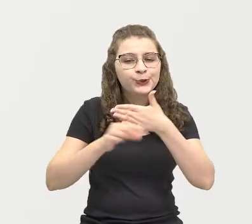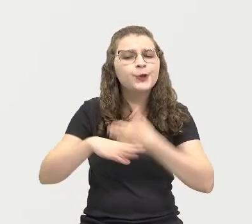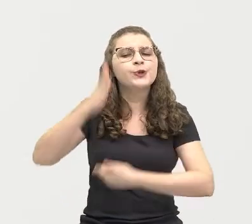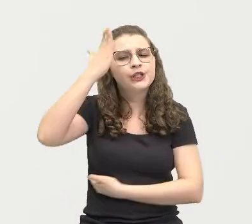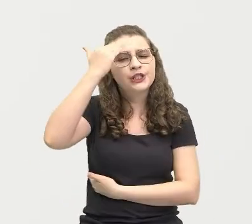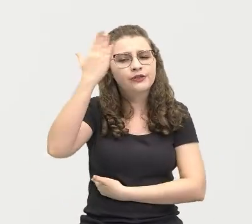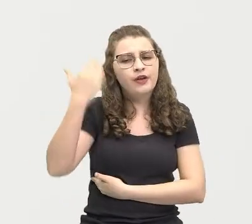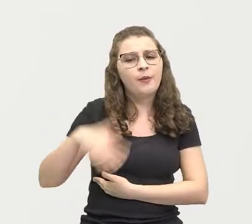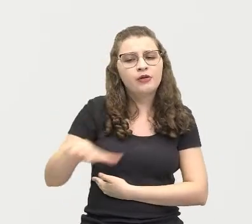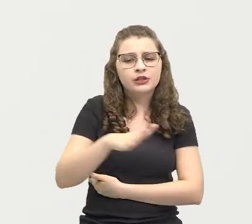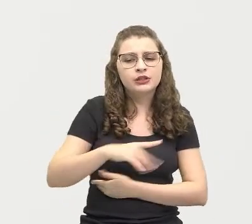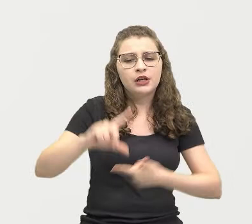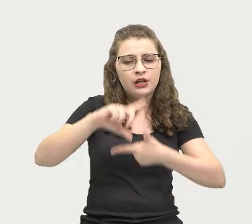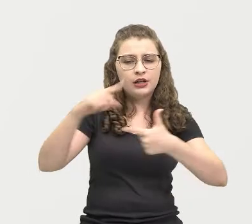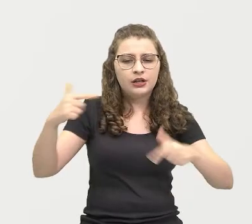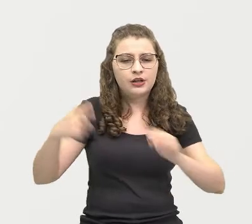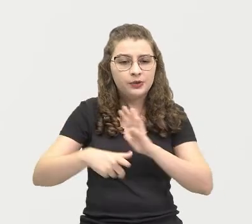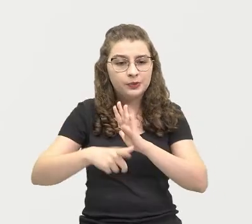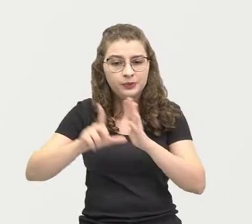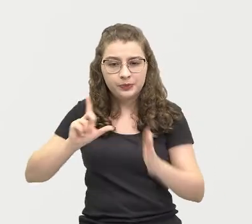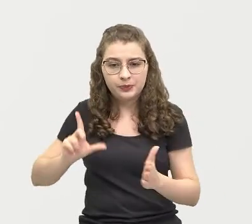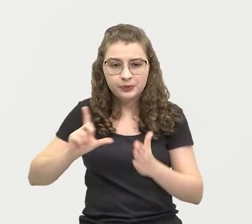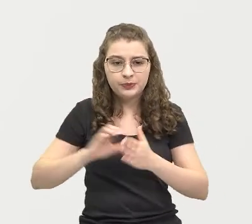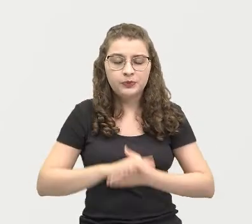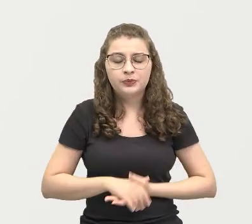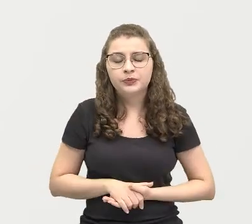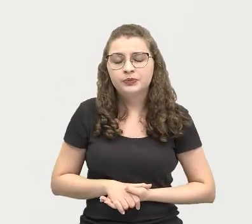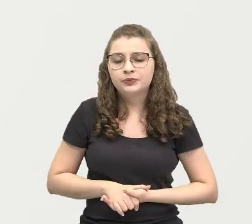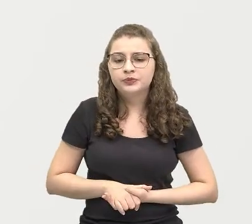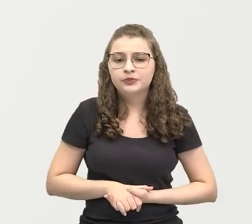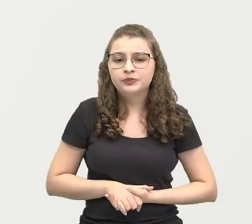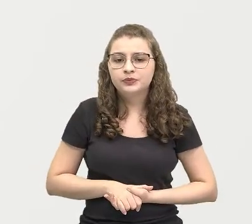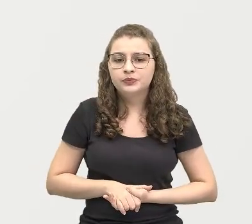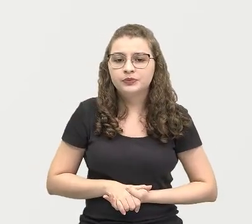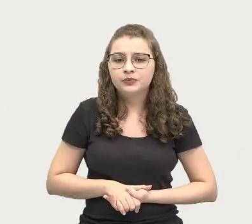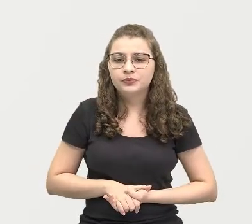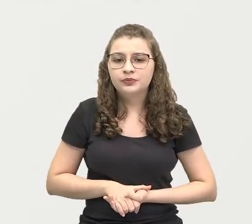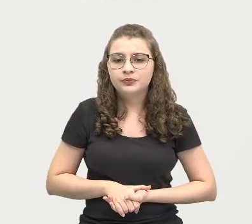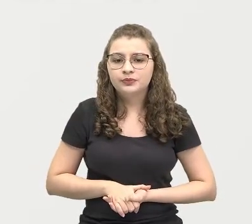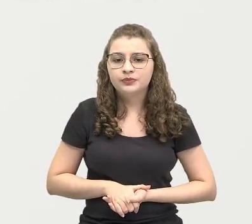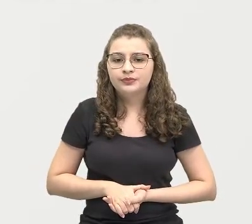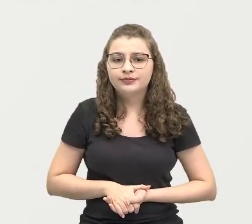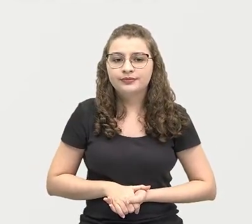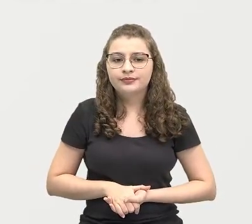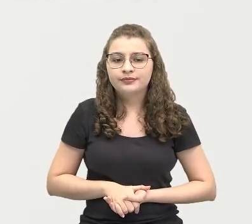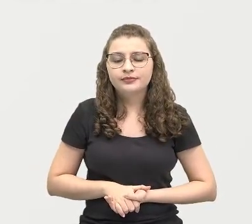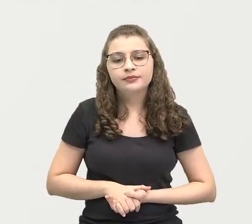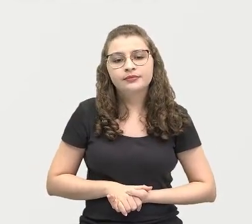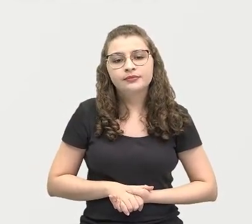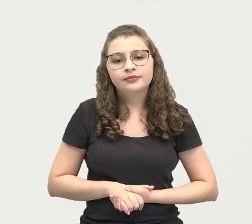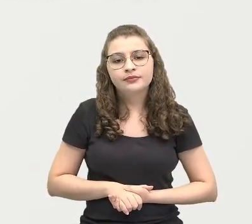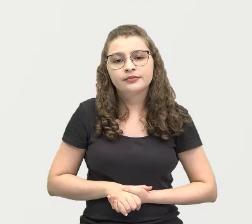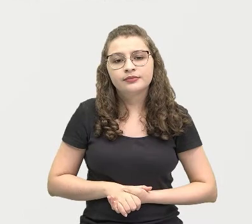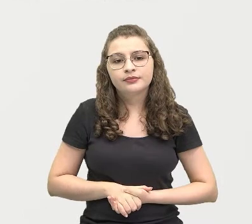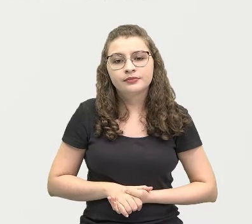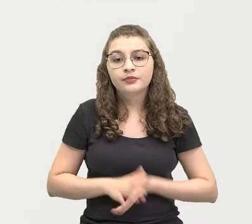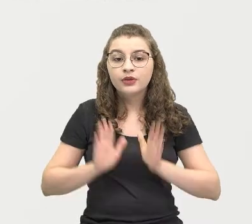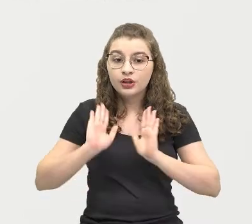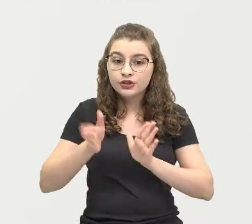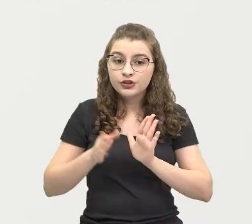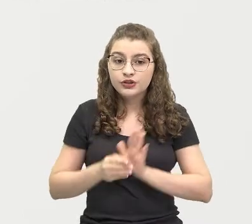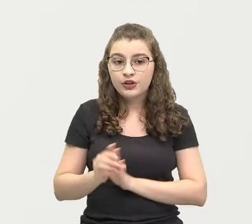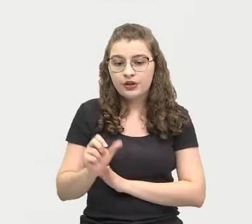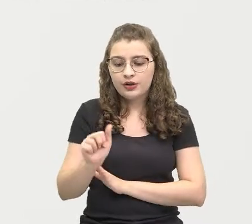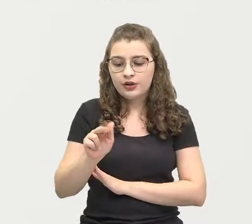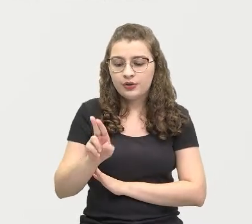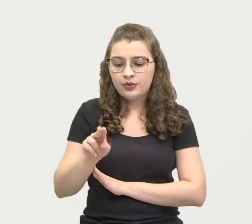escritores, né? Alguns dos escritores pré-modernistas. Observe aí, já falamos aqui sobre o Augusto dos Anjos,